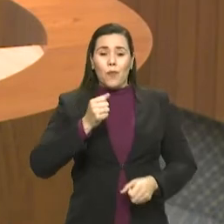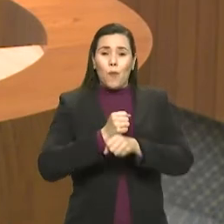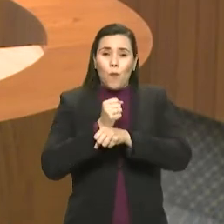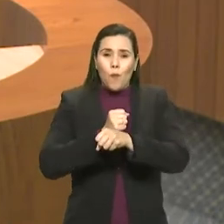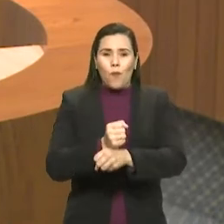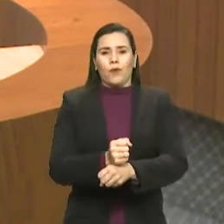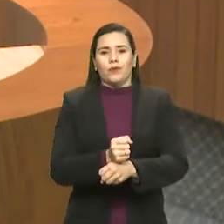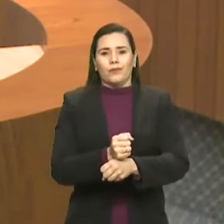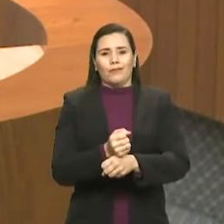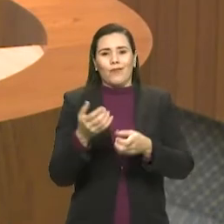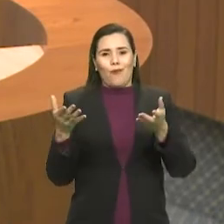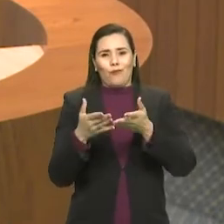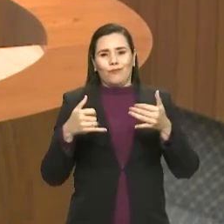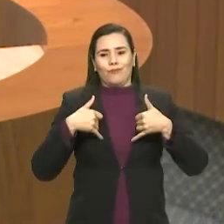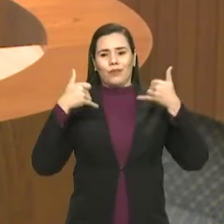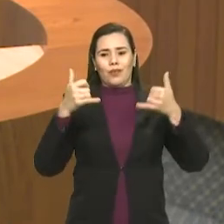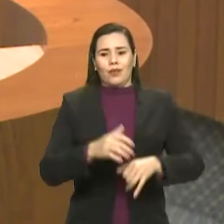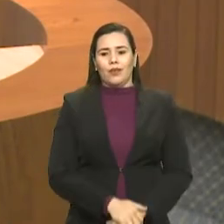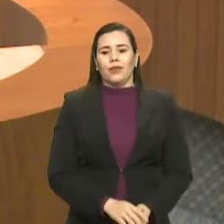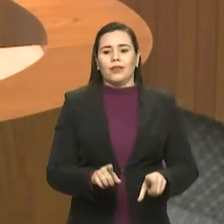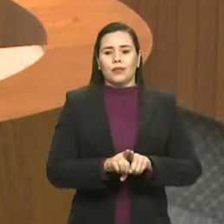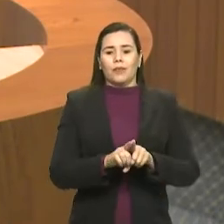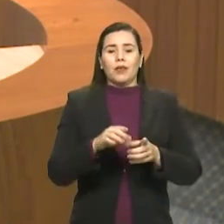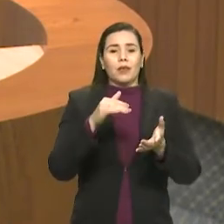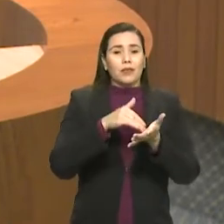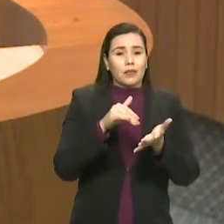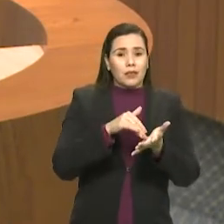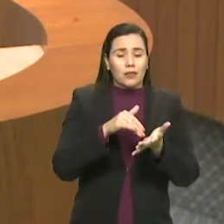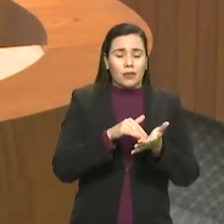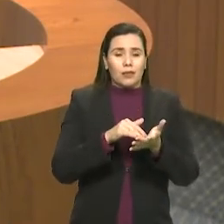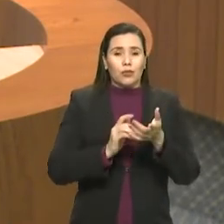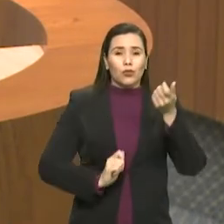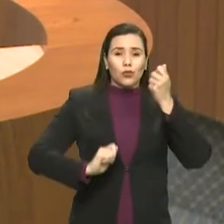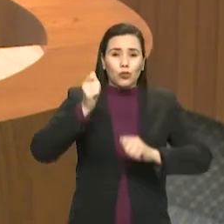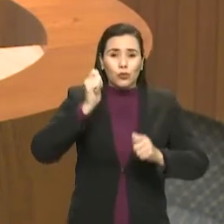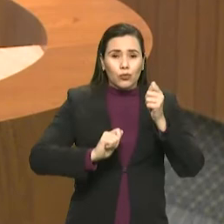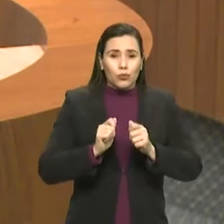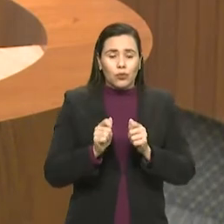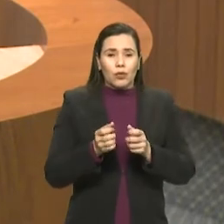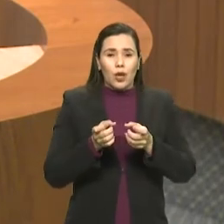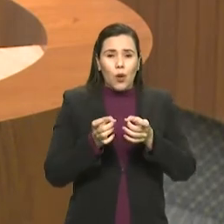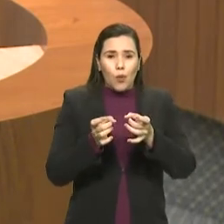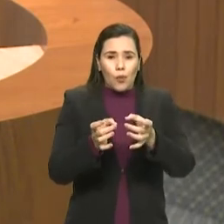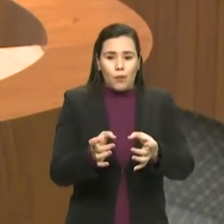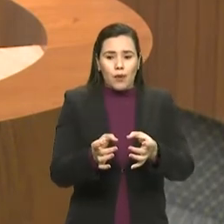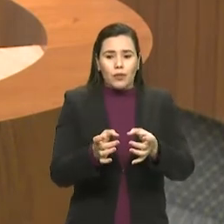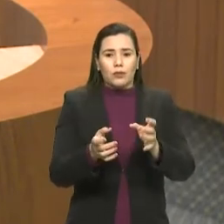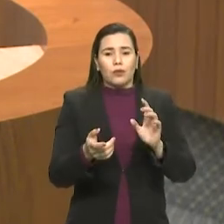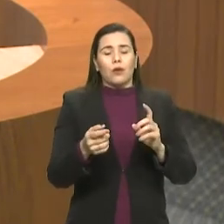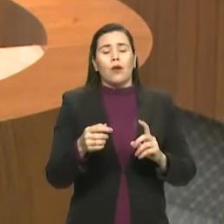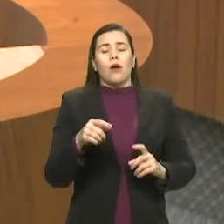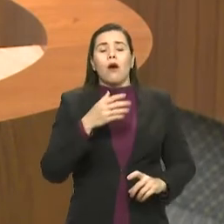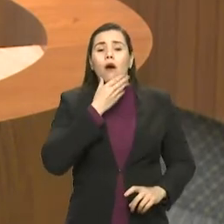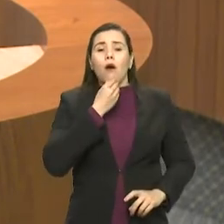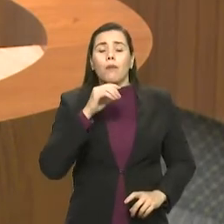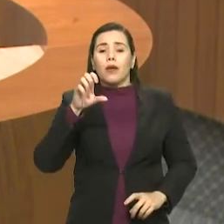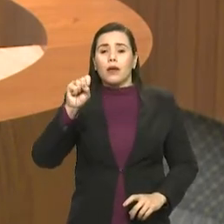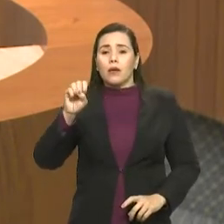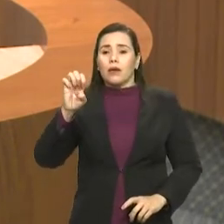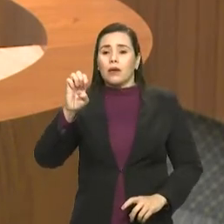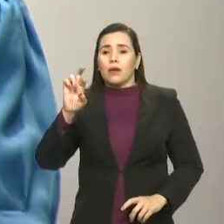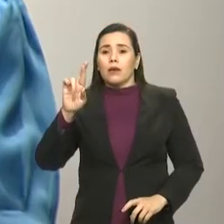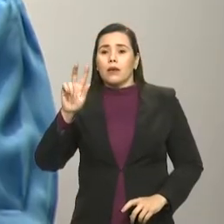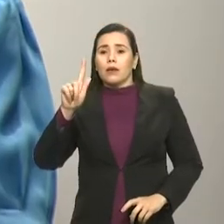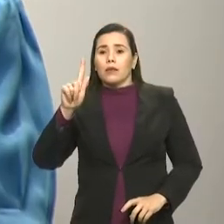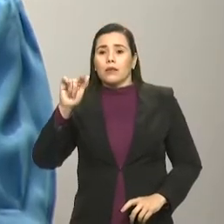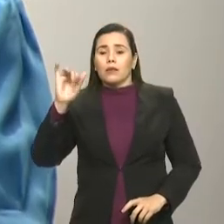do presidente e também secretário de Indústria, Comércio e Energia, Sérgio Sombra, a Jucema